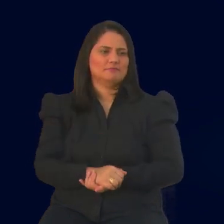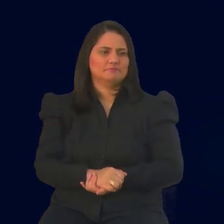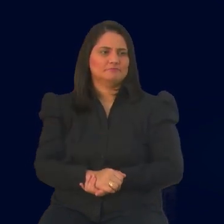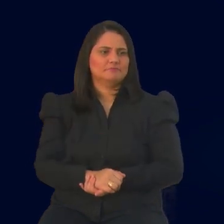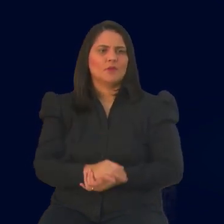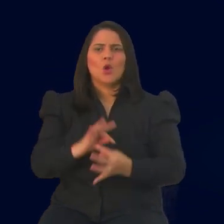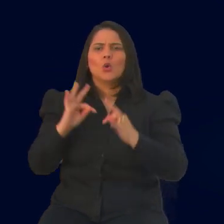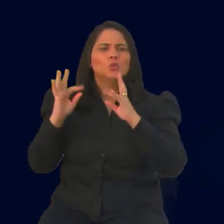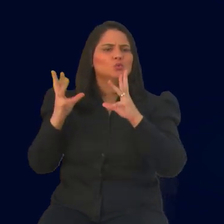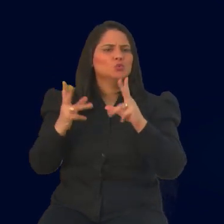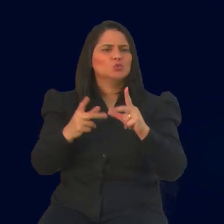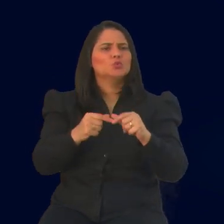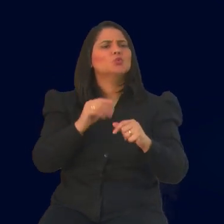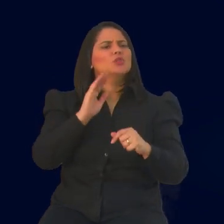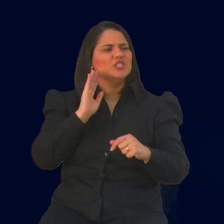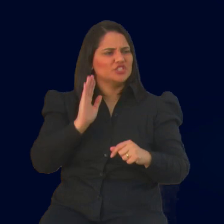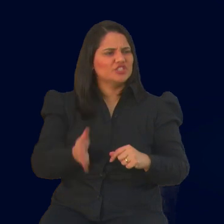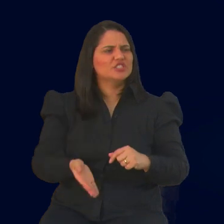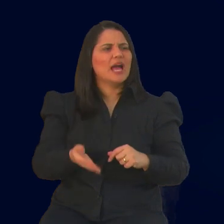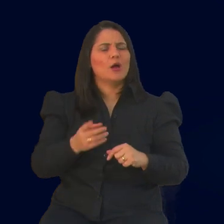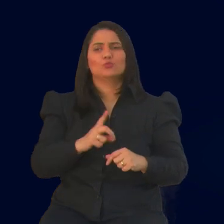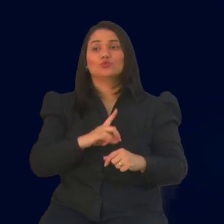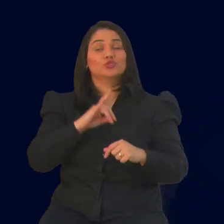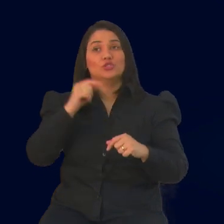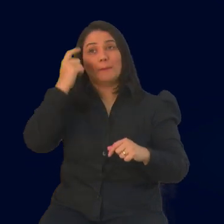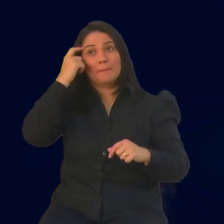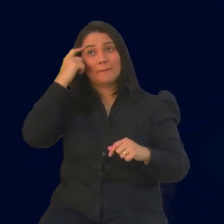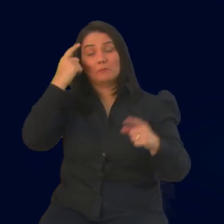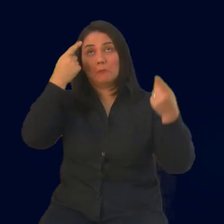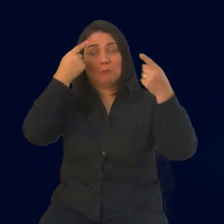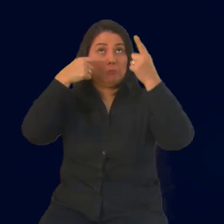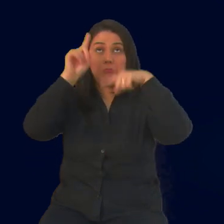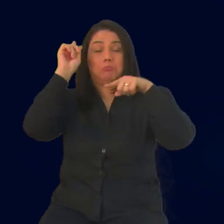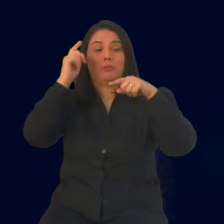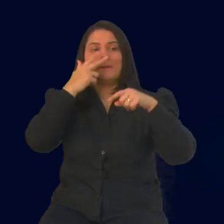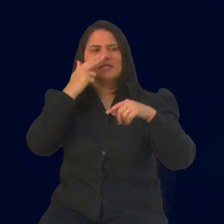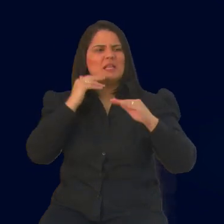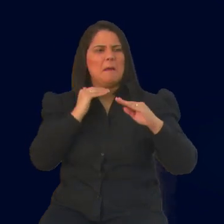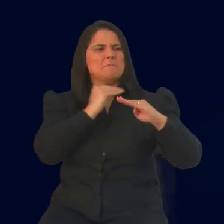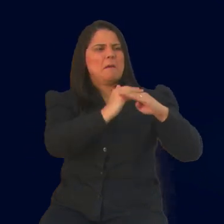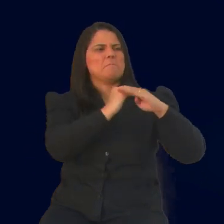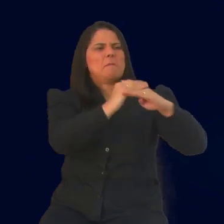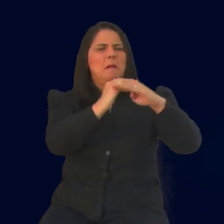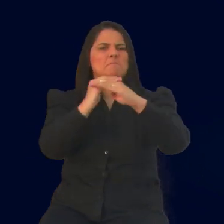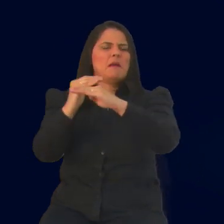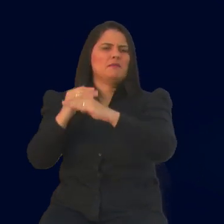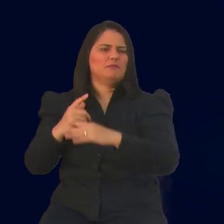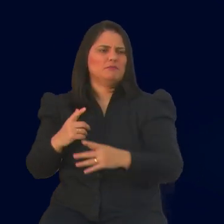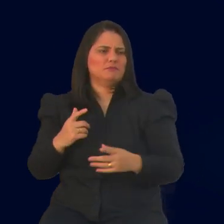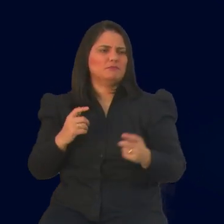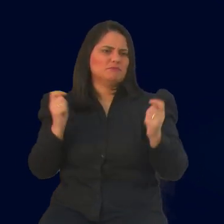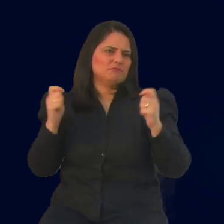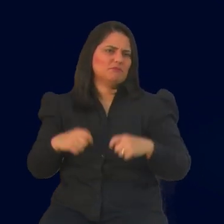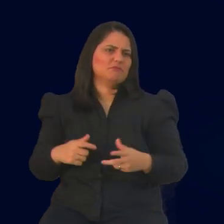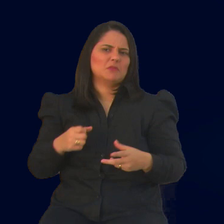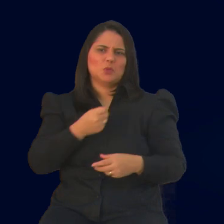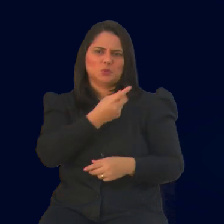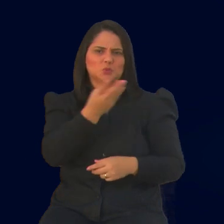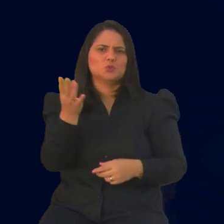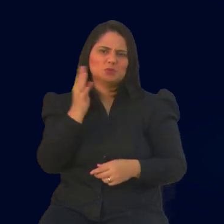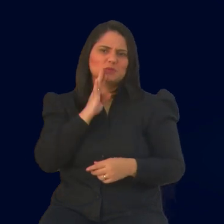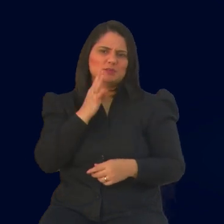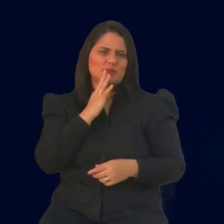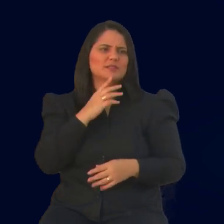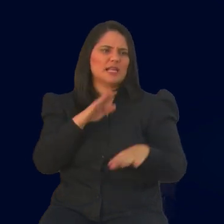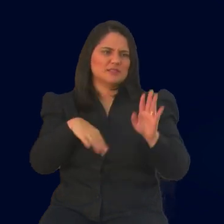dia onde a gente dá uma surtada e fala coisas que não deveria, é ou não é? Então, na